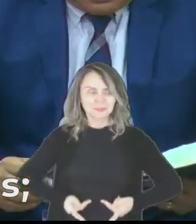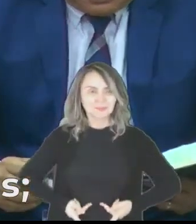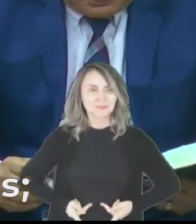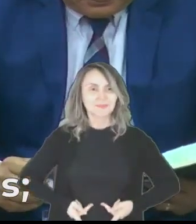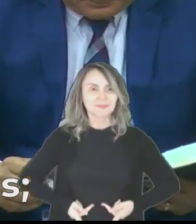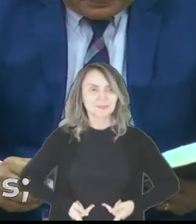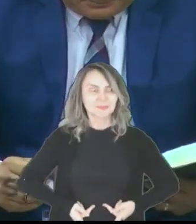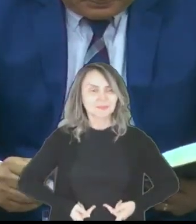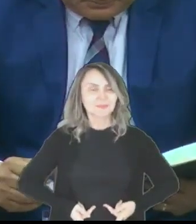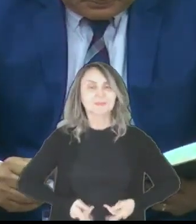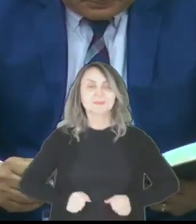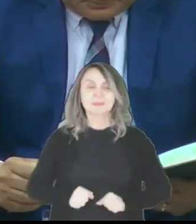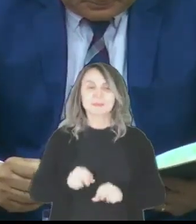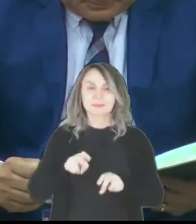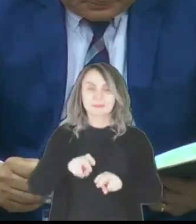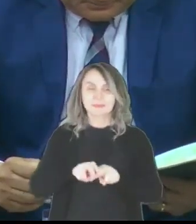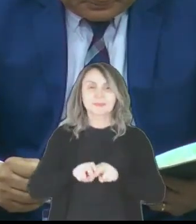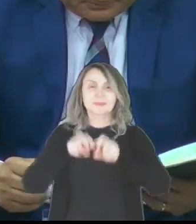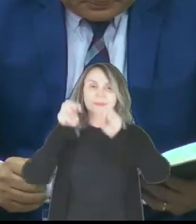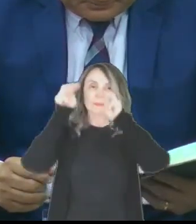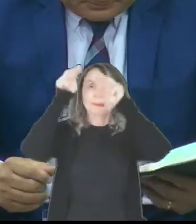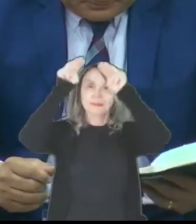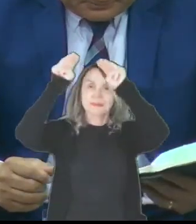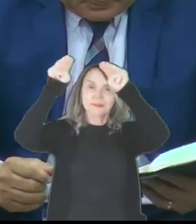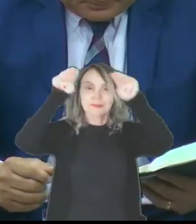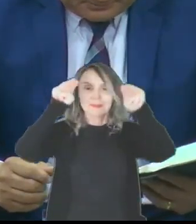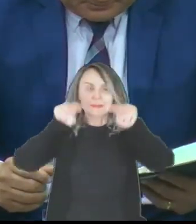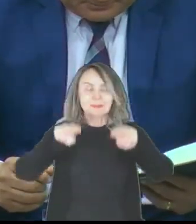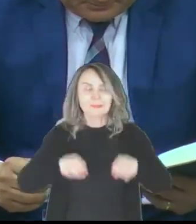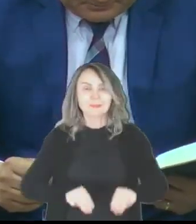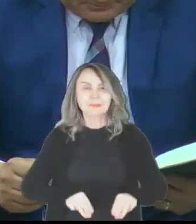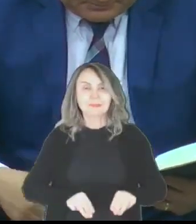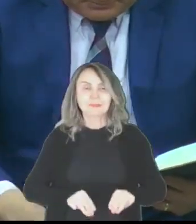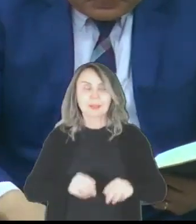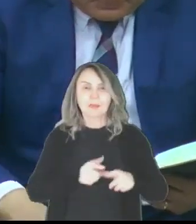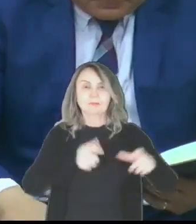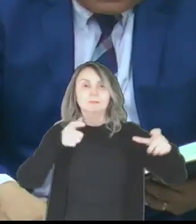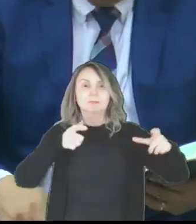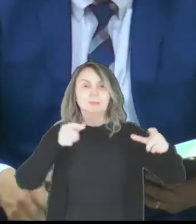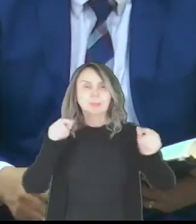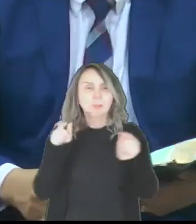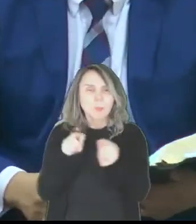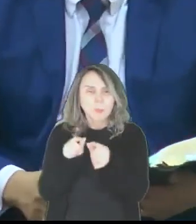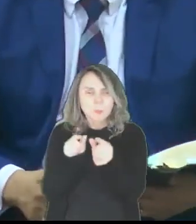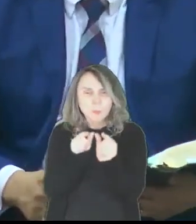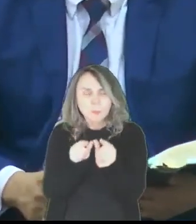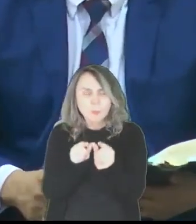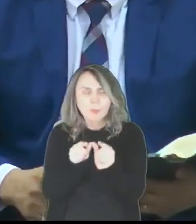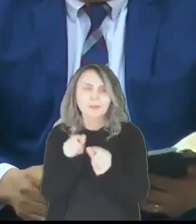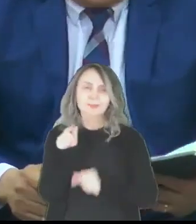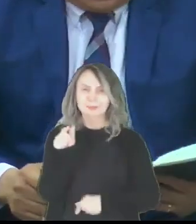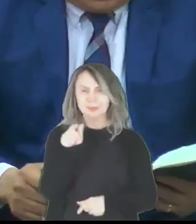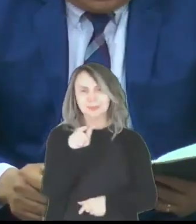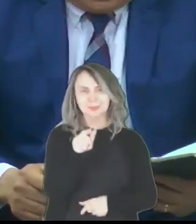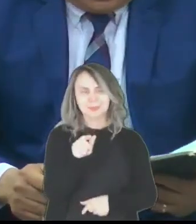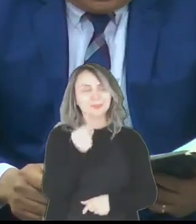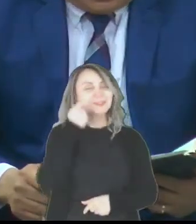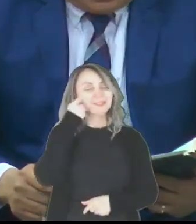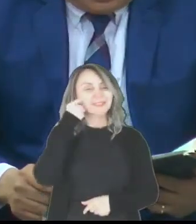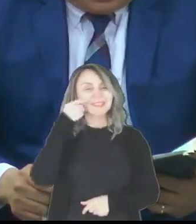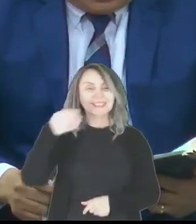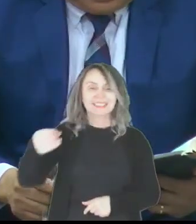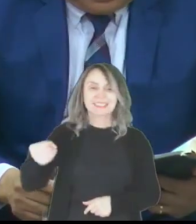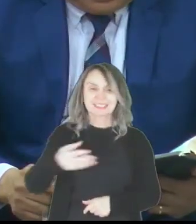Aniquilou-se. Por isso que o maná, ele vinha grande ou ele vinha miúdo? Me ajudem, por favor. Miúdo. Olha aqui o Novo